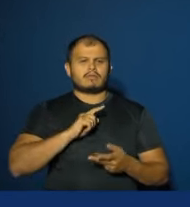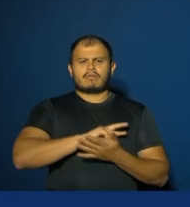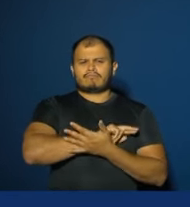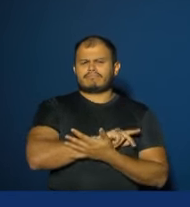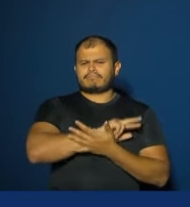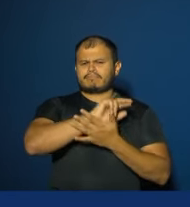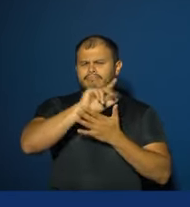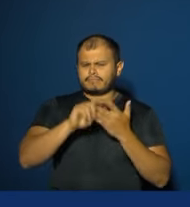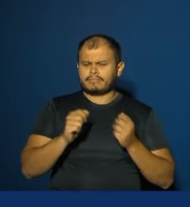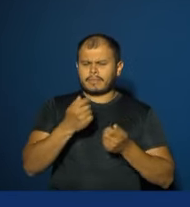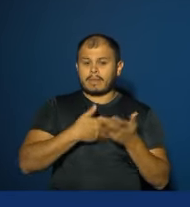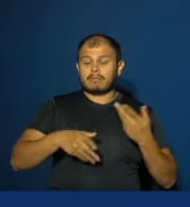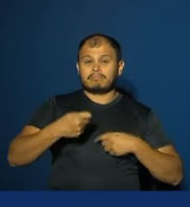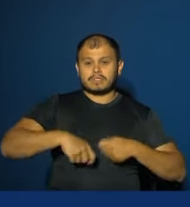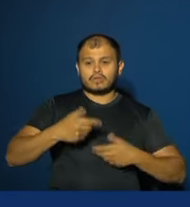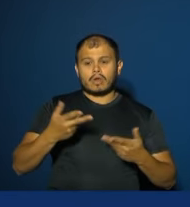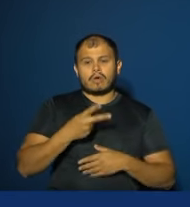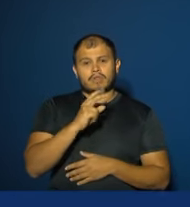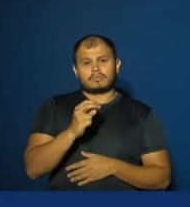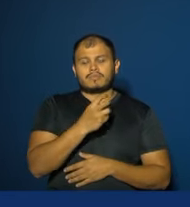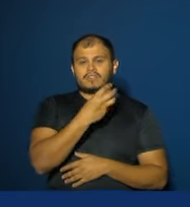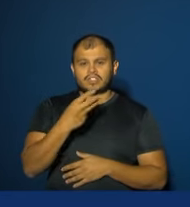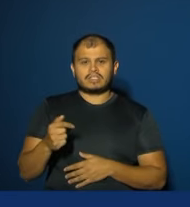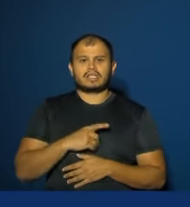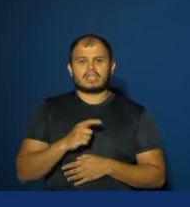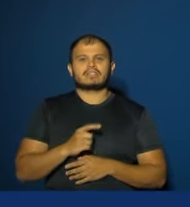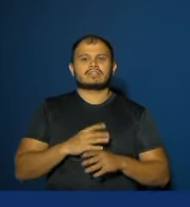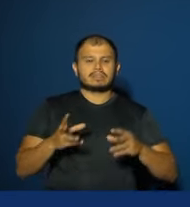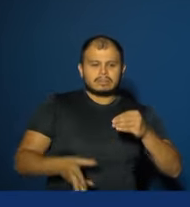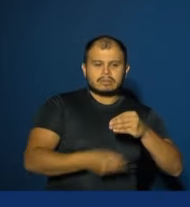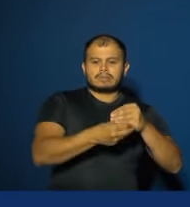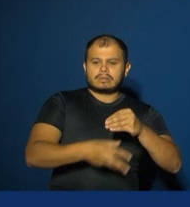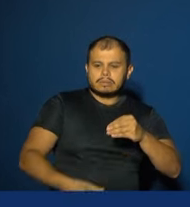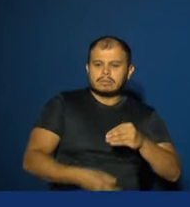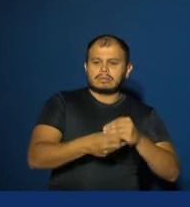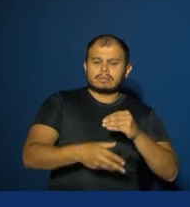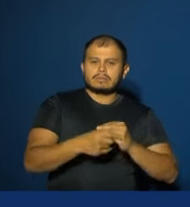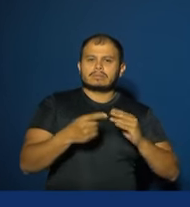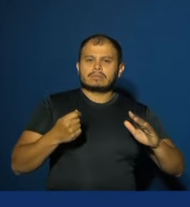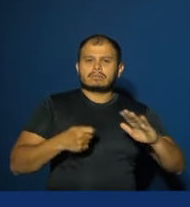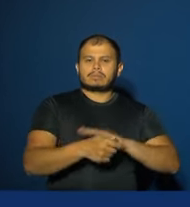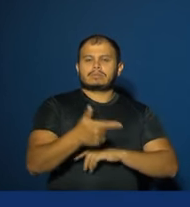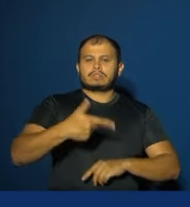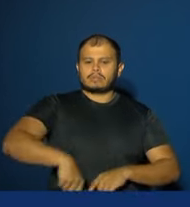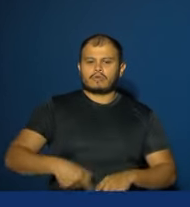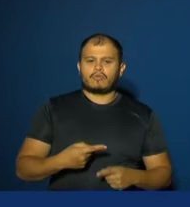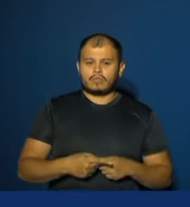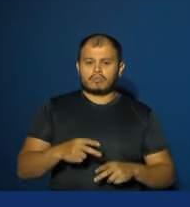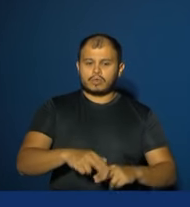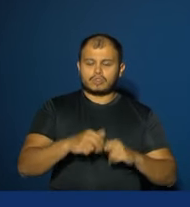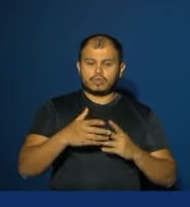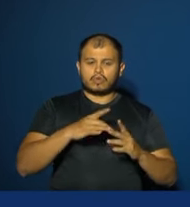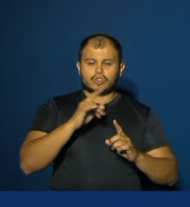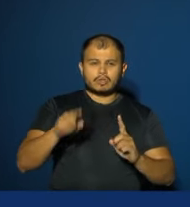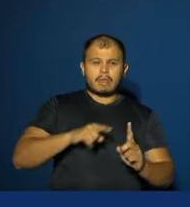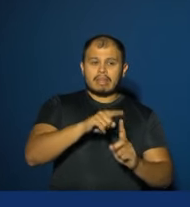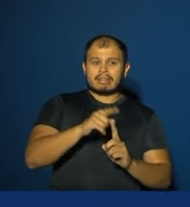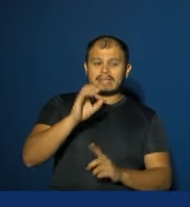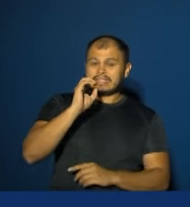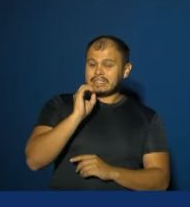que nós tivemos que repor no ano de 23. E, portanto, no horizonte, sim, a meta zero.